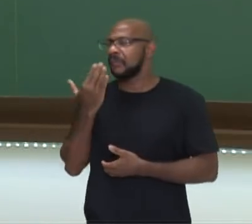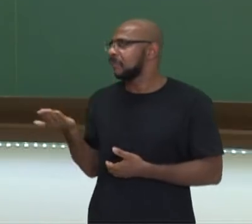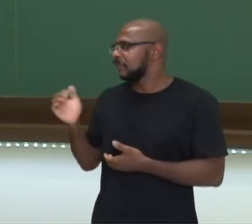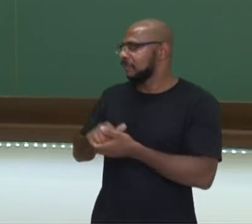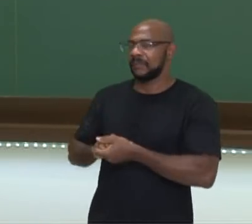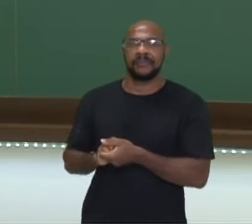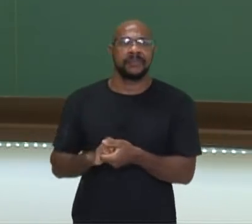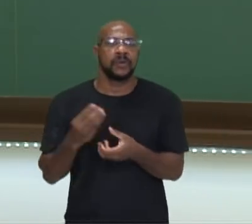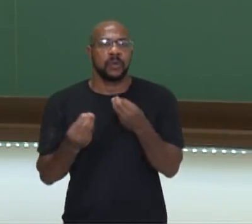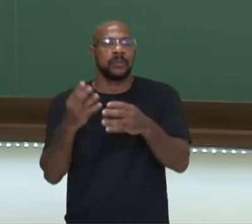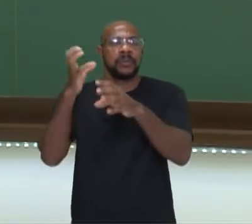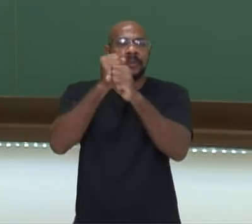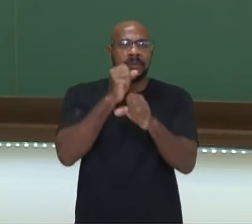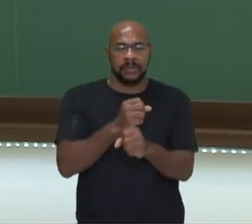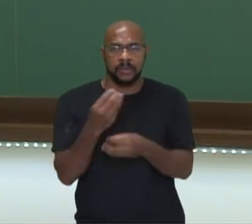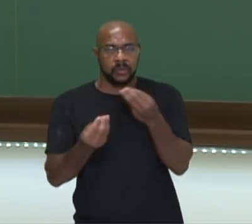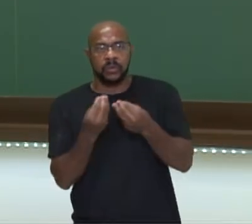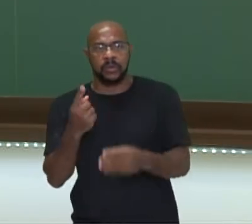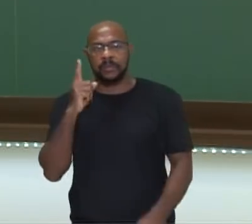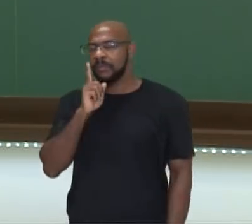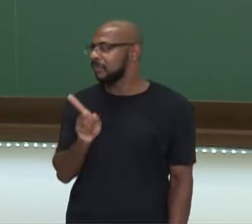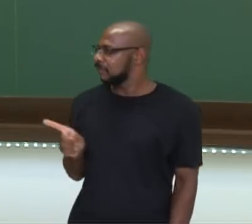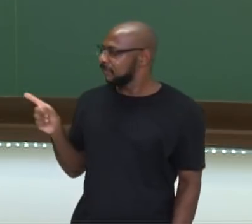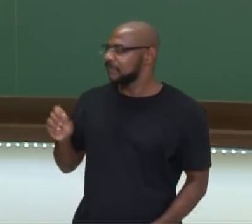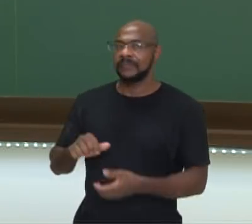agenda, 5,40